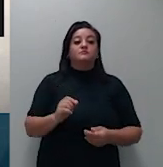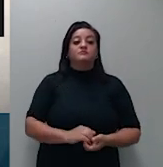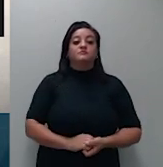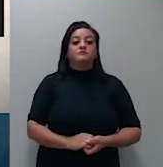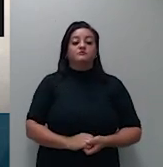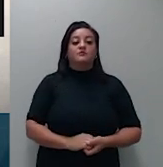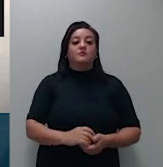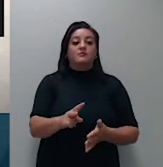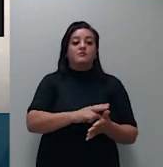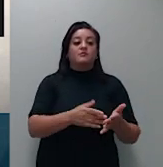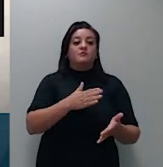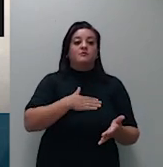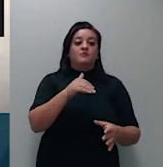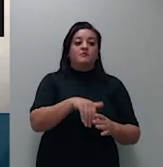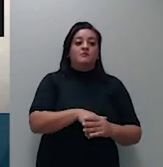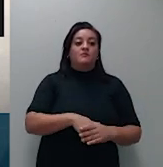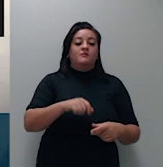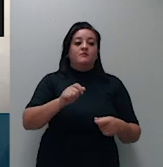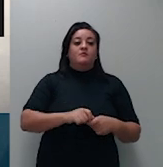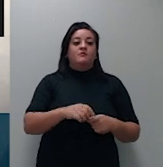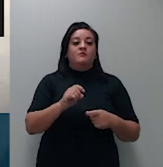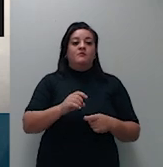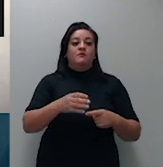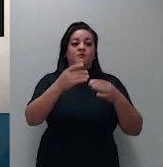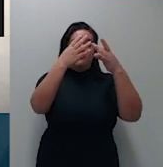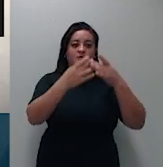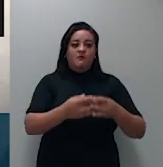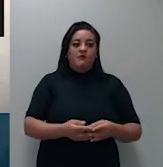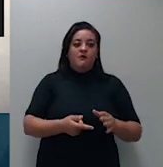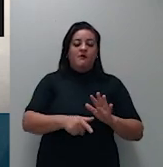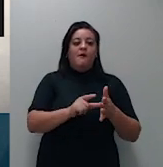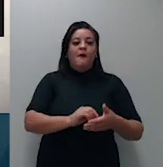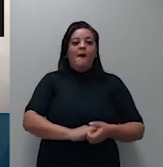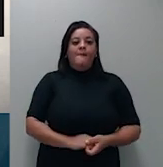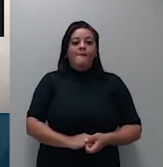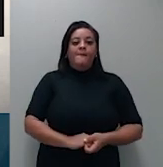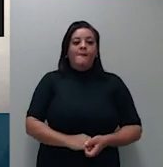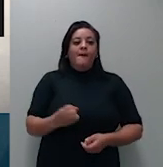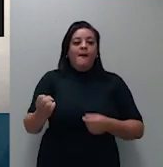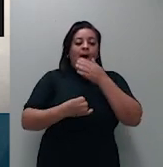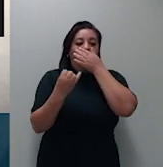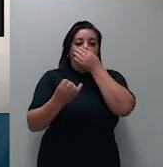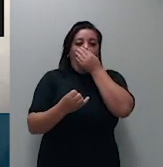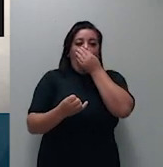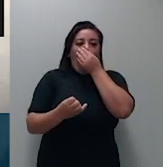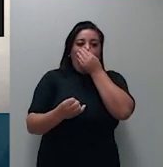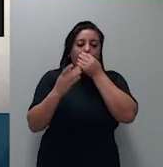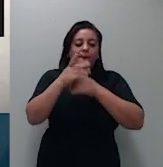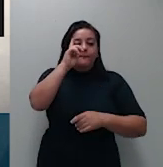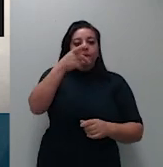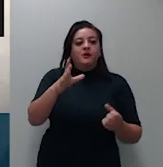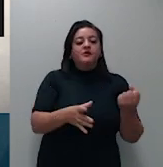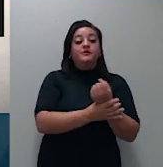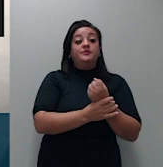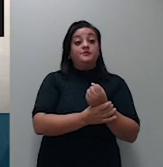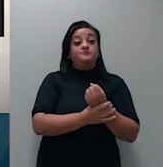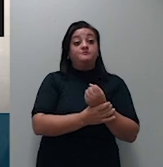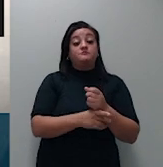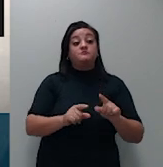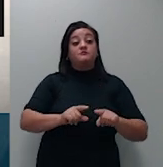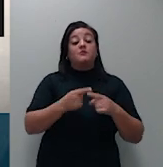faça algumas considerações inicialmente sobre o excepcional cabimento de Mandado de Segurança contra ato